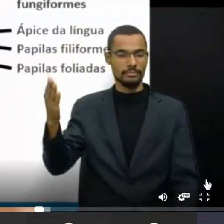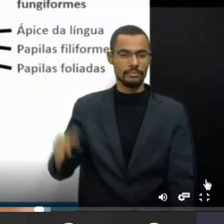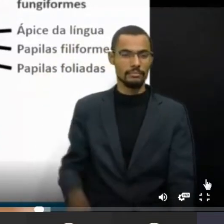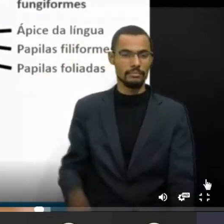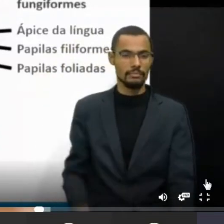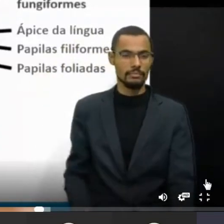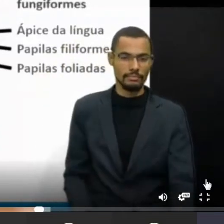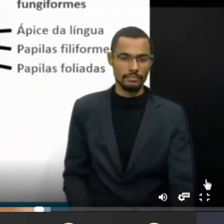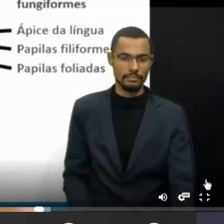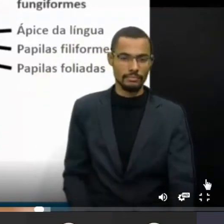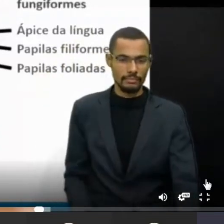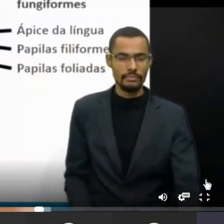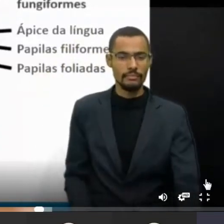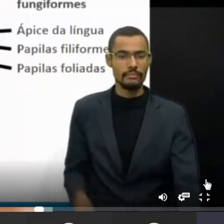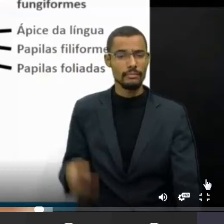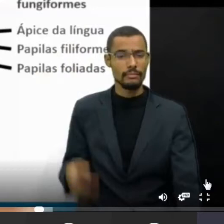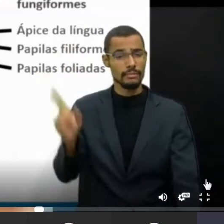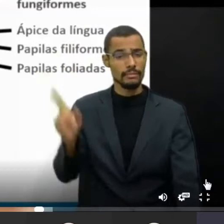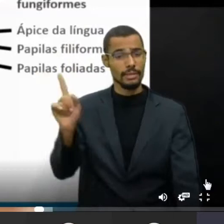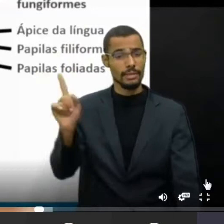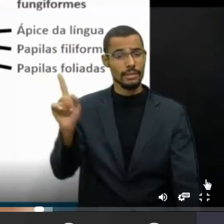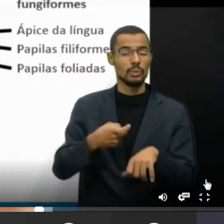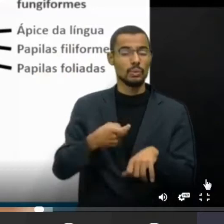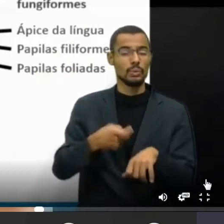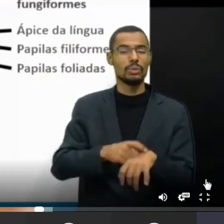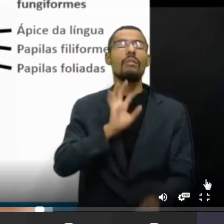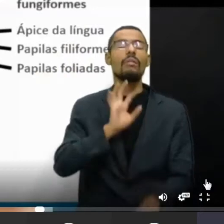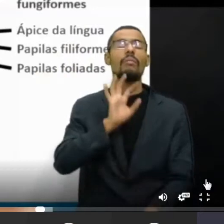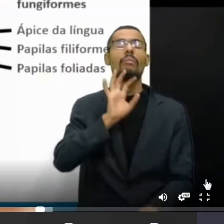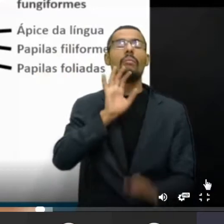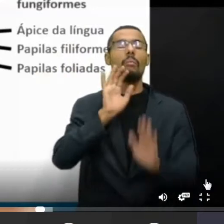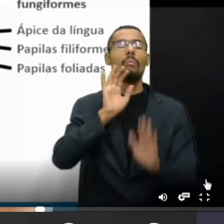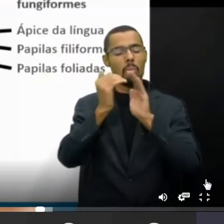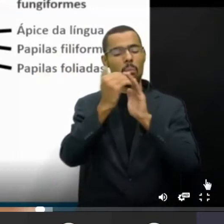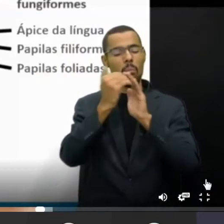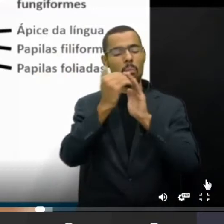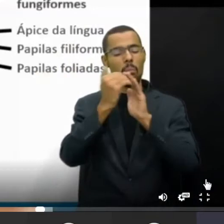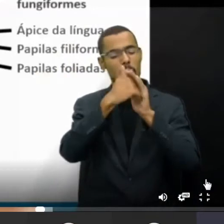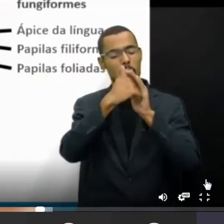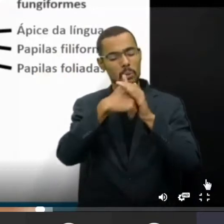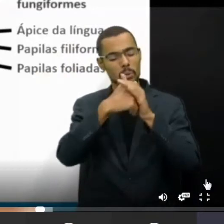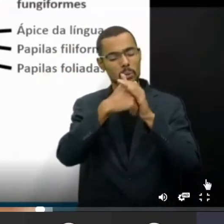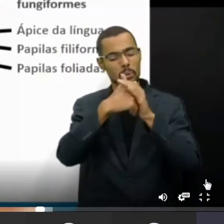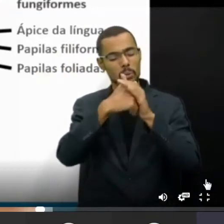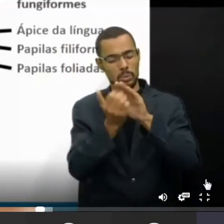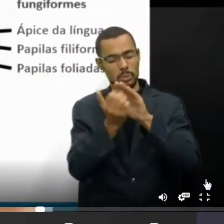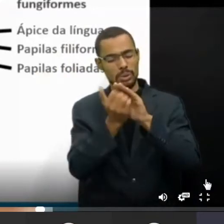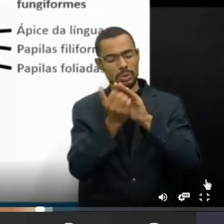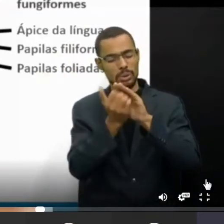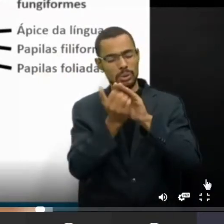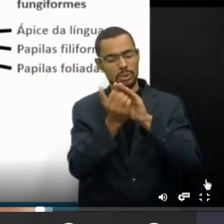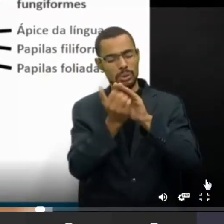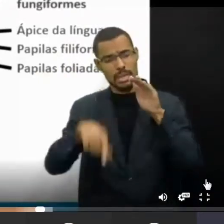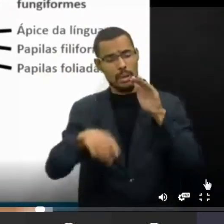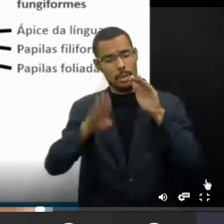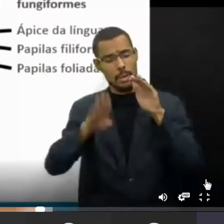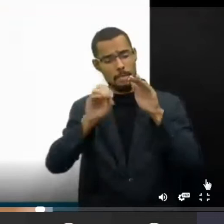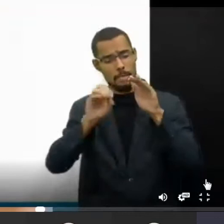Tenho o palato duro, que é o céu da boca propriamente dito, e junto à língua